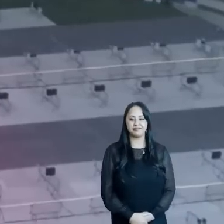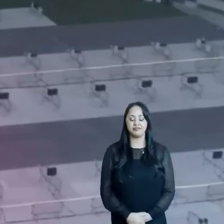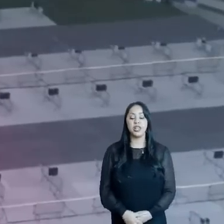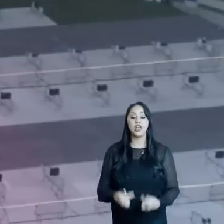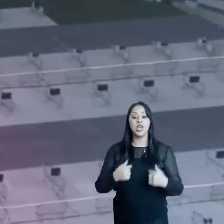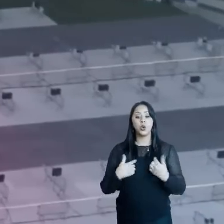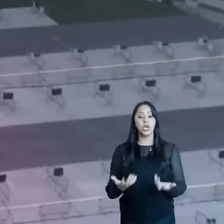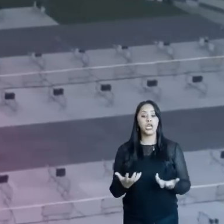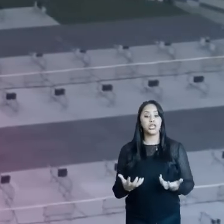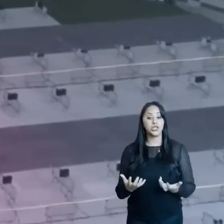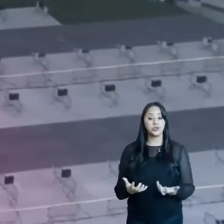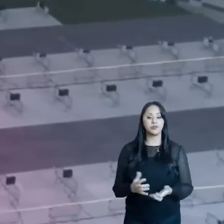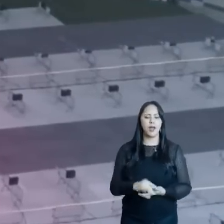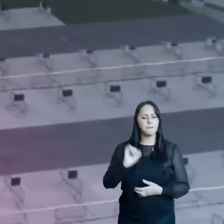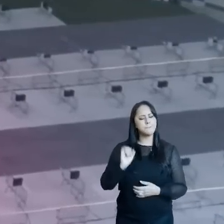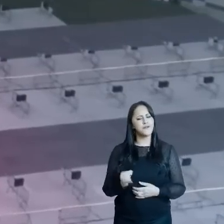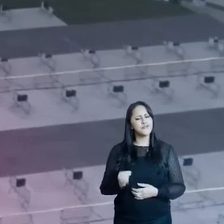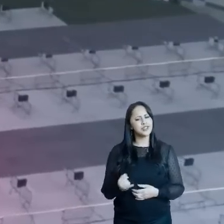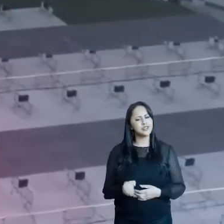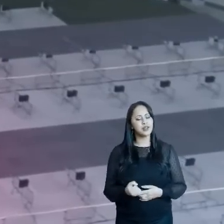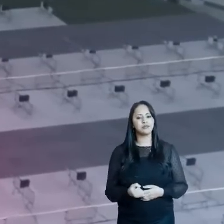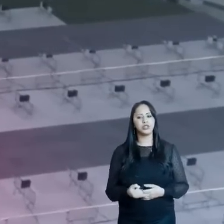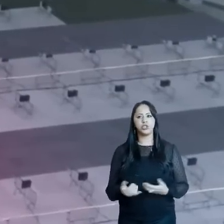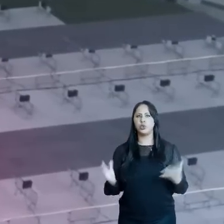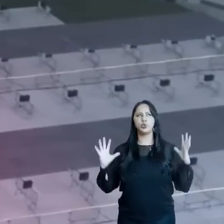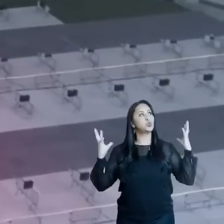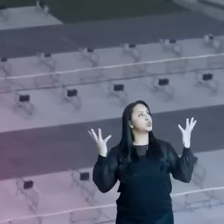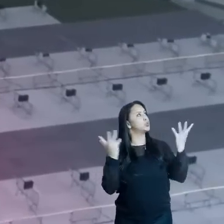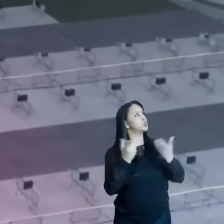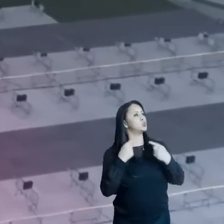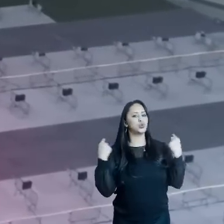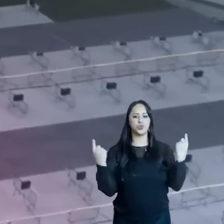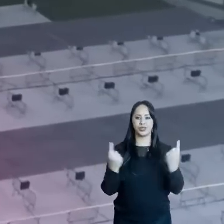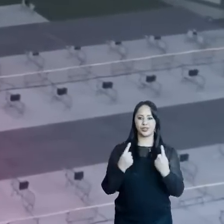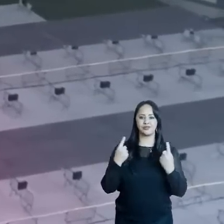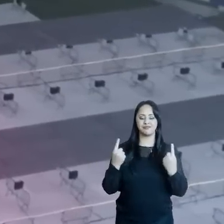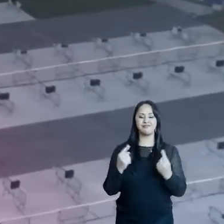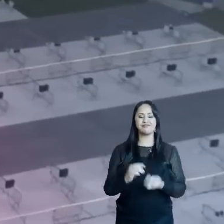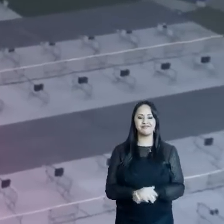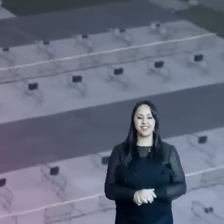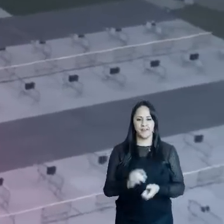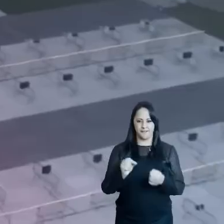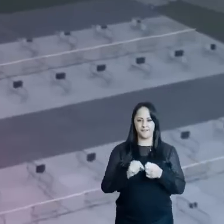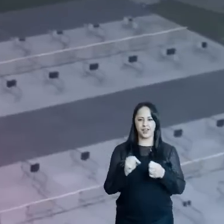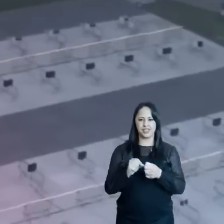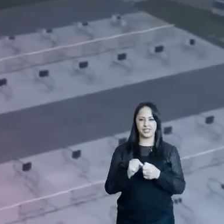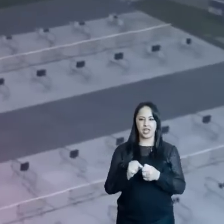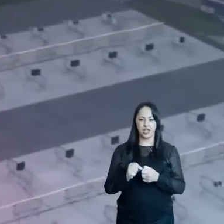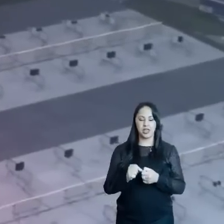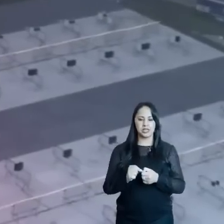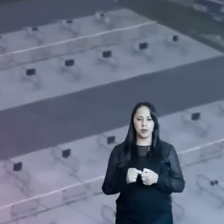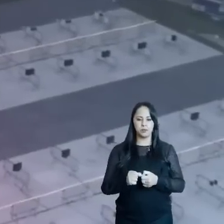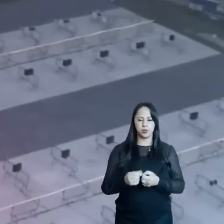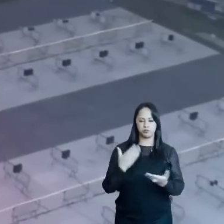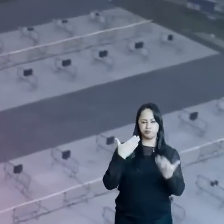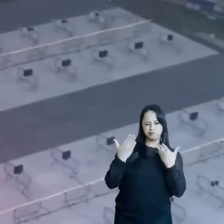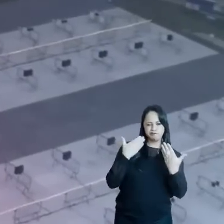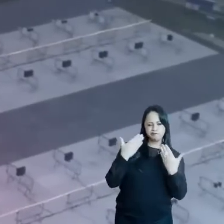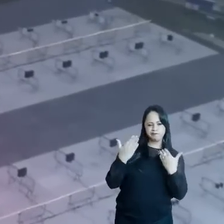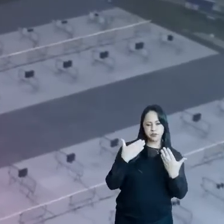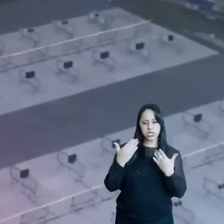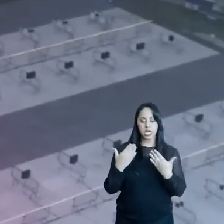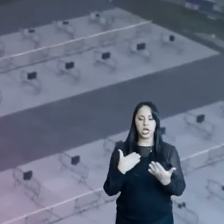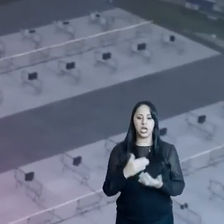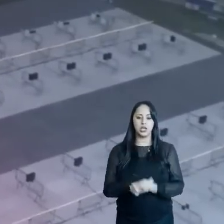Eu quero aproveitar toda essa estrutura aqui e a gente fazer aquela pegada de mentoria, só que como eu não